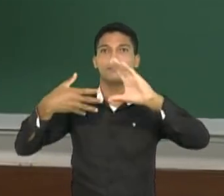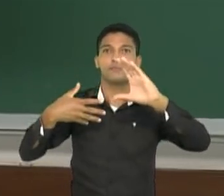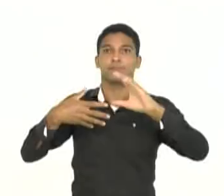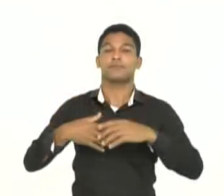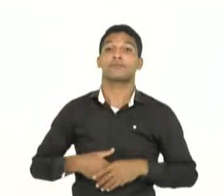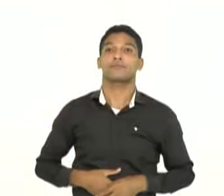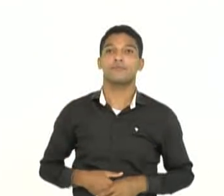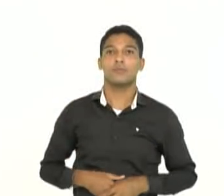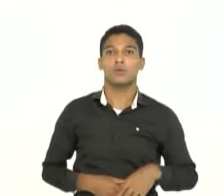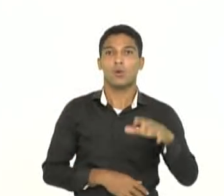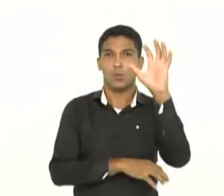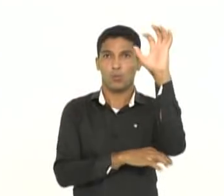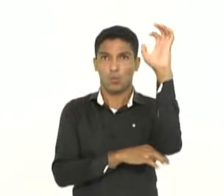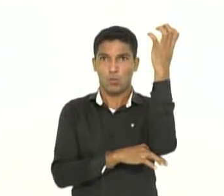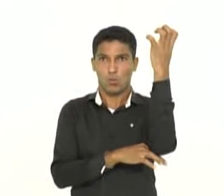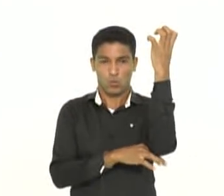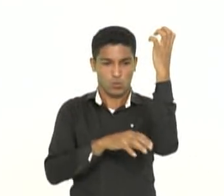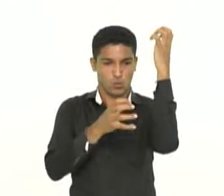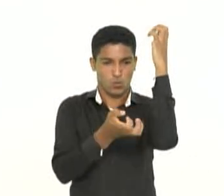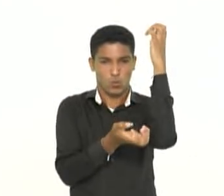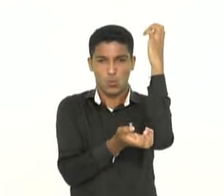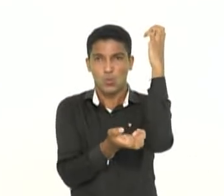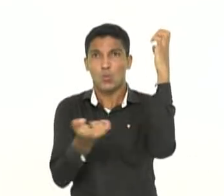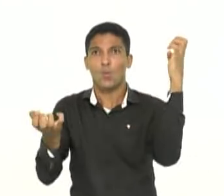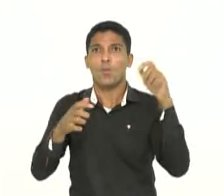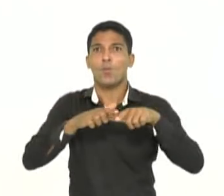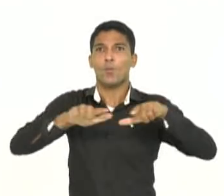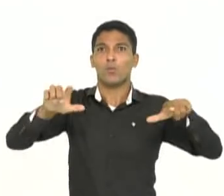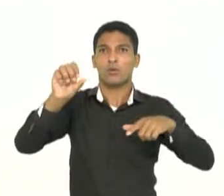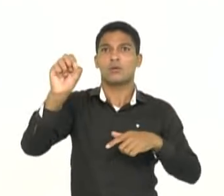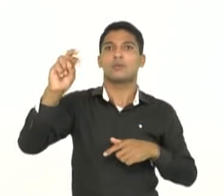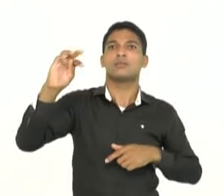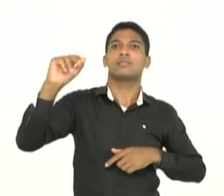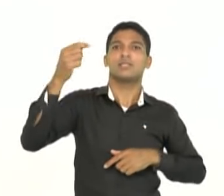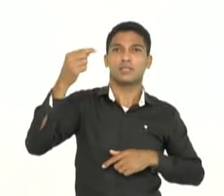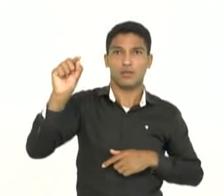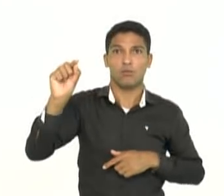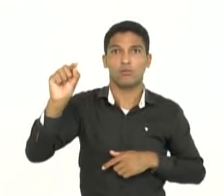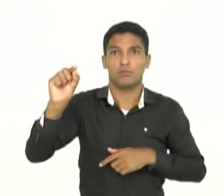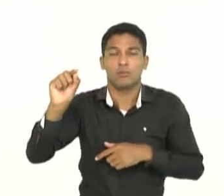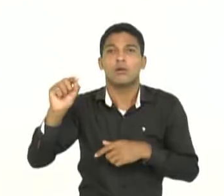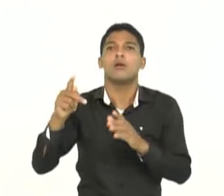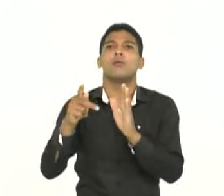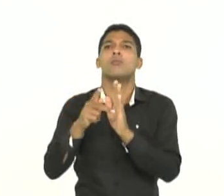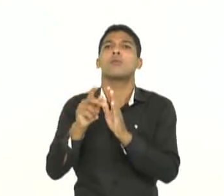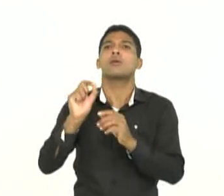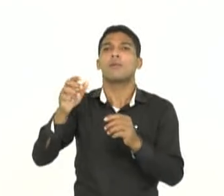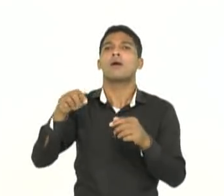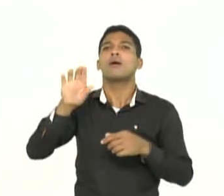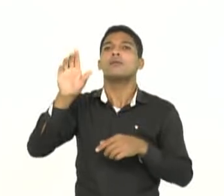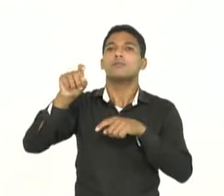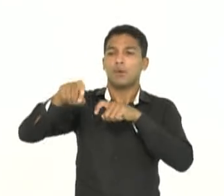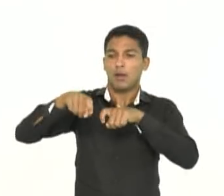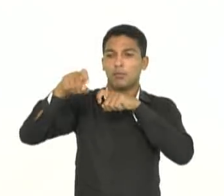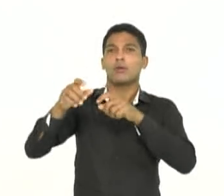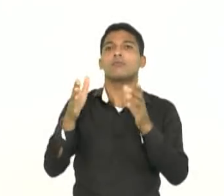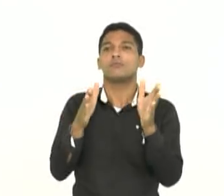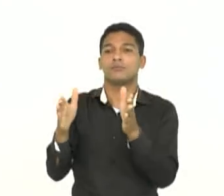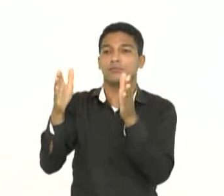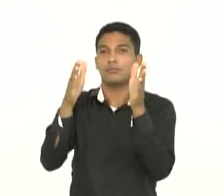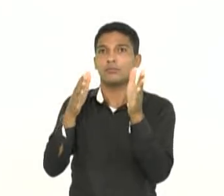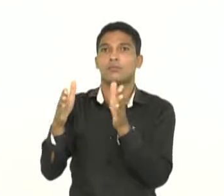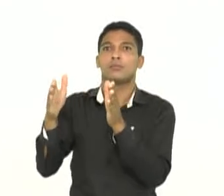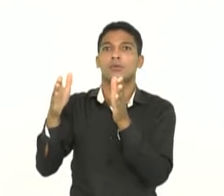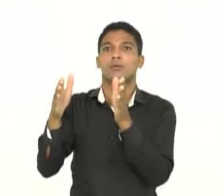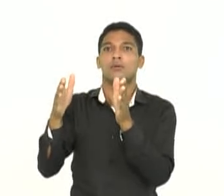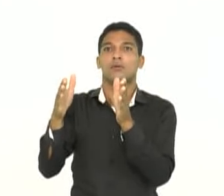sertão, atividade pecuária é a principal atividade econômica. Então, o que mais se desenvolve de atividade econômica na